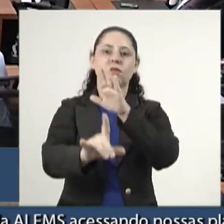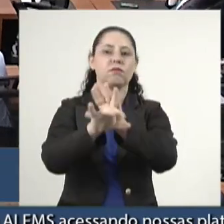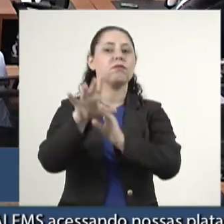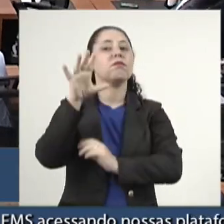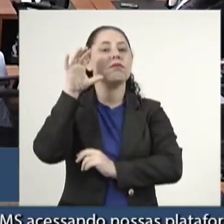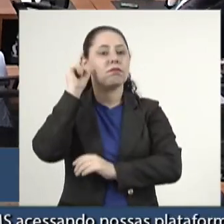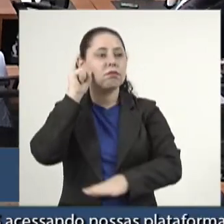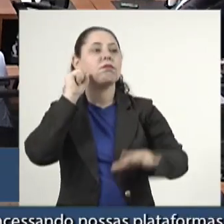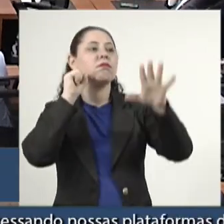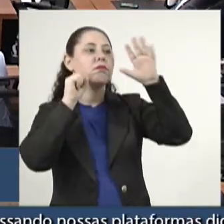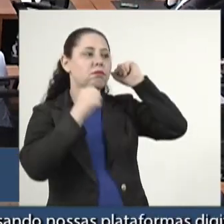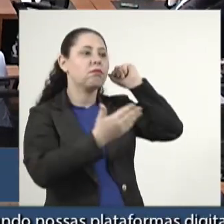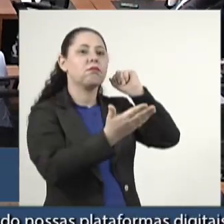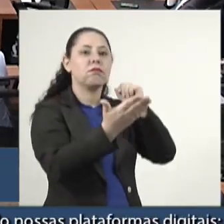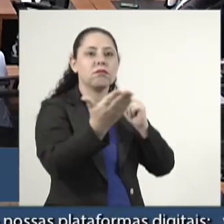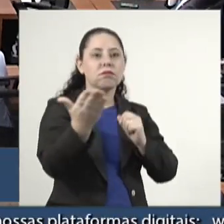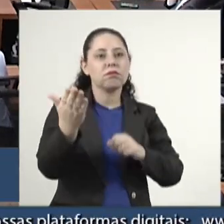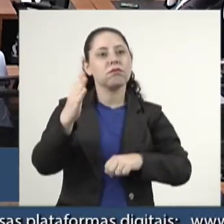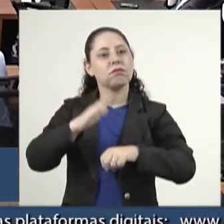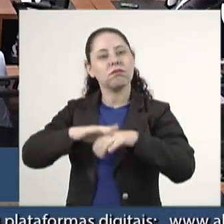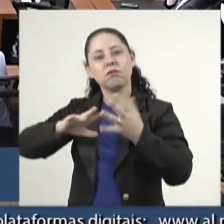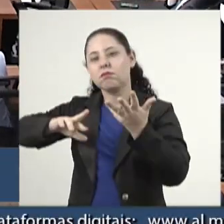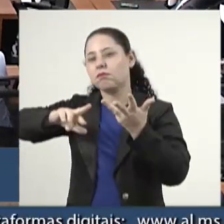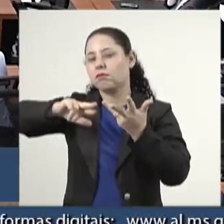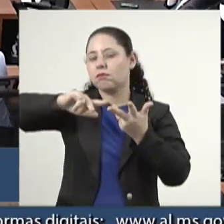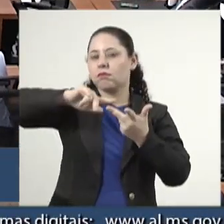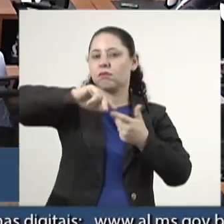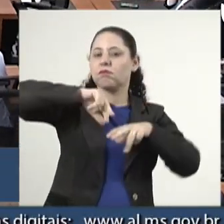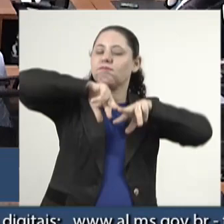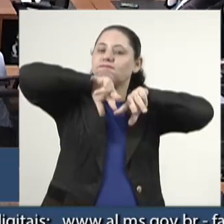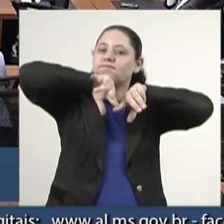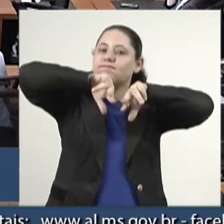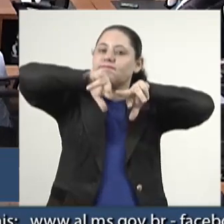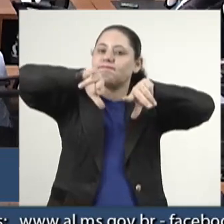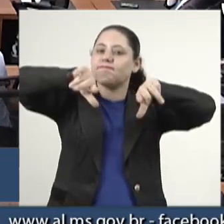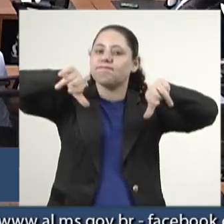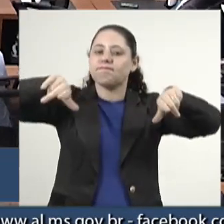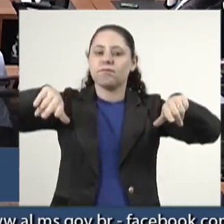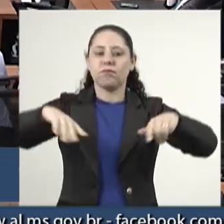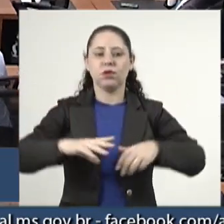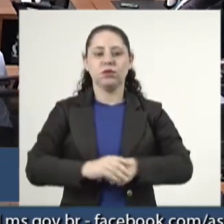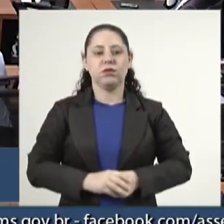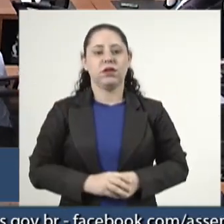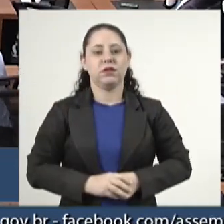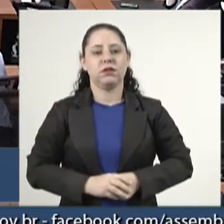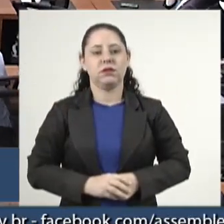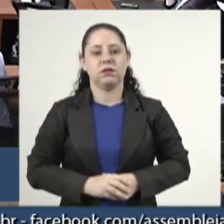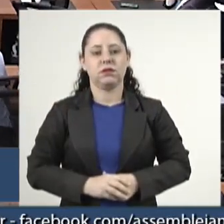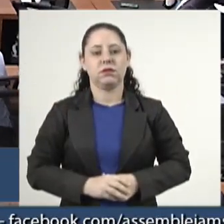ouvir, obviamente, as mais diversas e a pluralidade